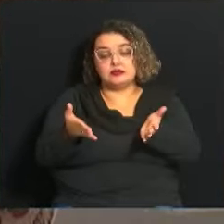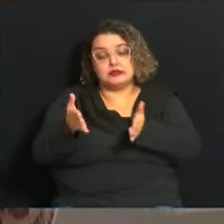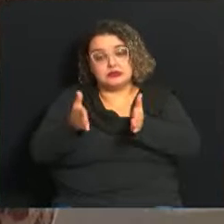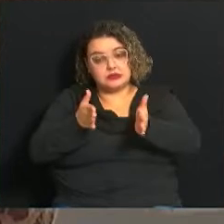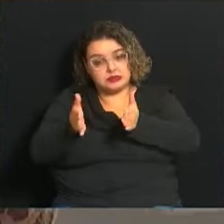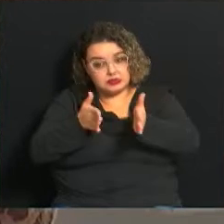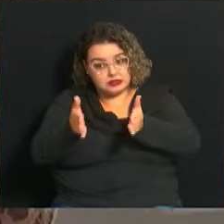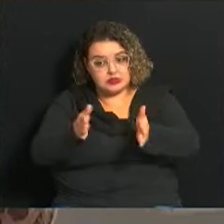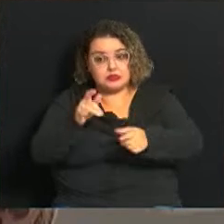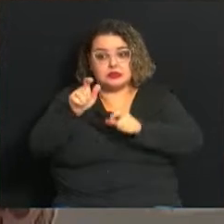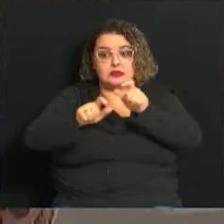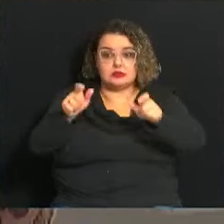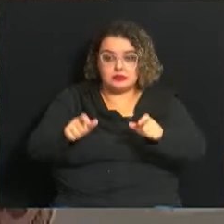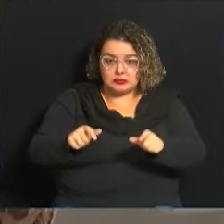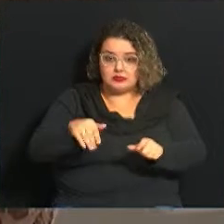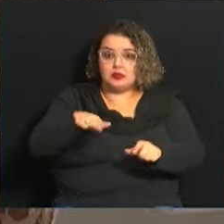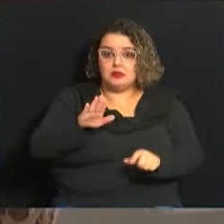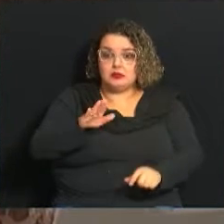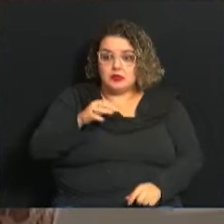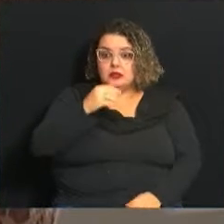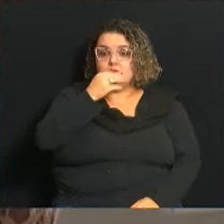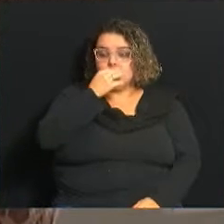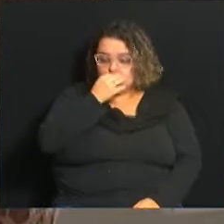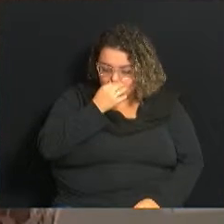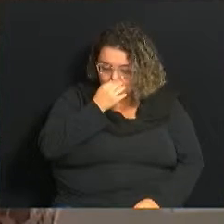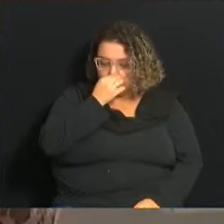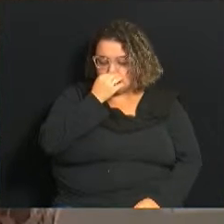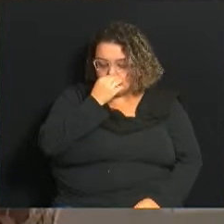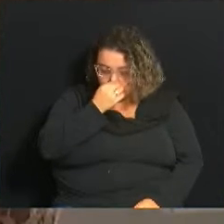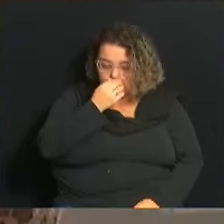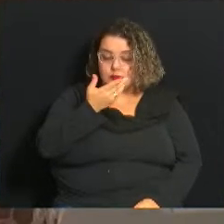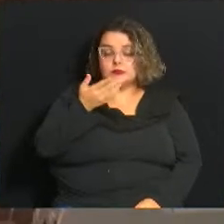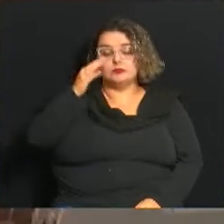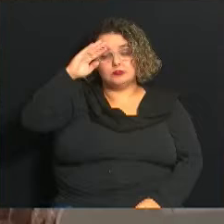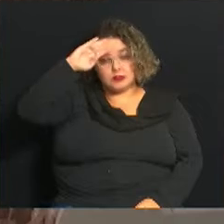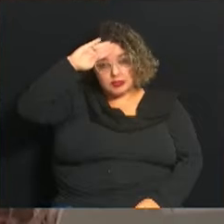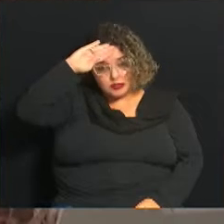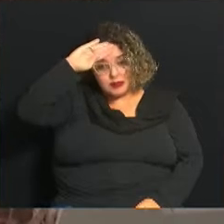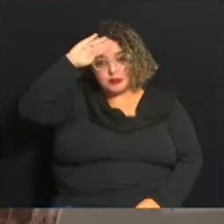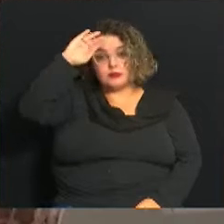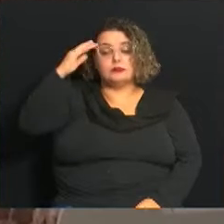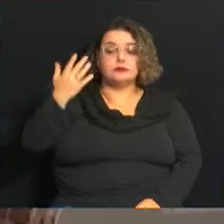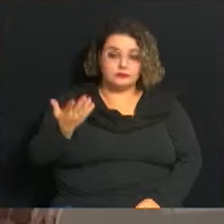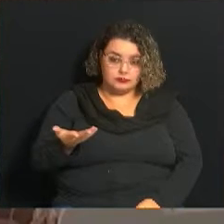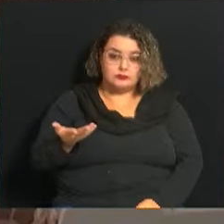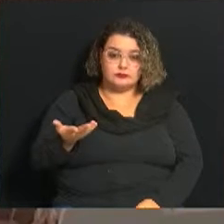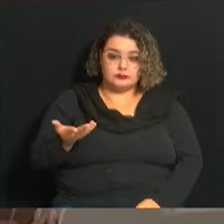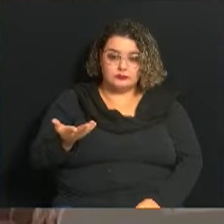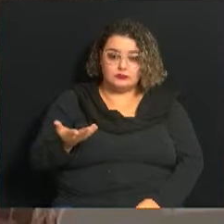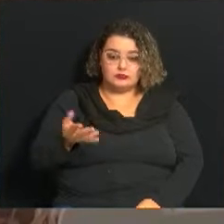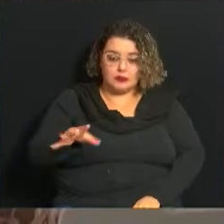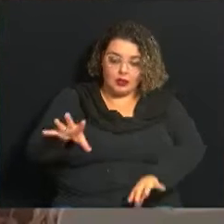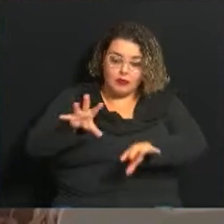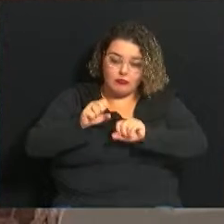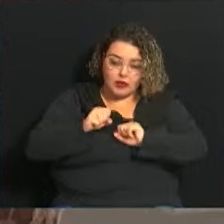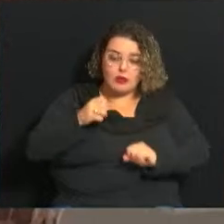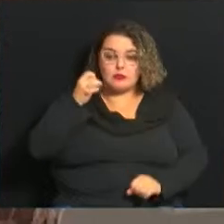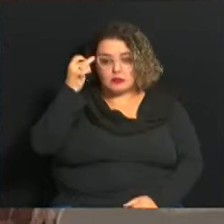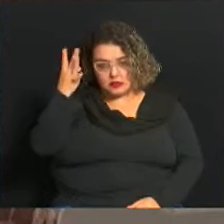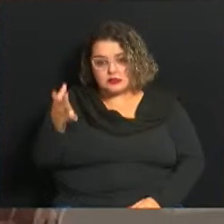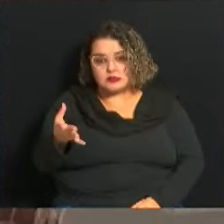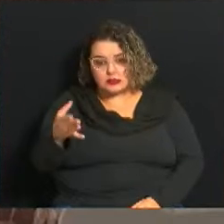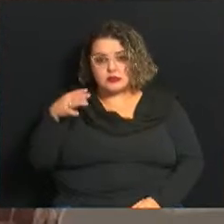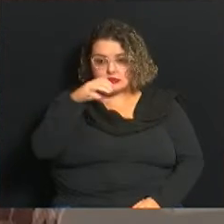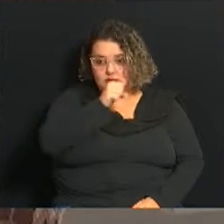as pessoas ficam mais, né, propensas a ter uma gripe, então é ainda